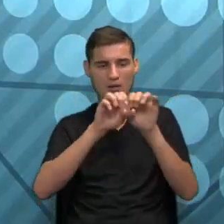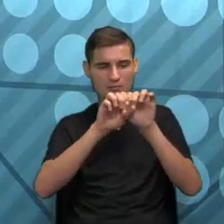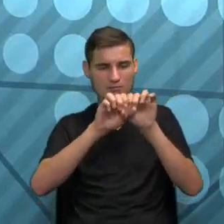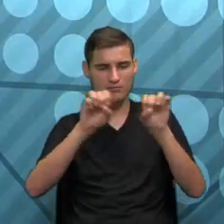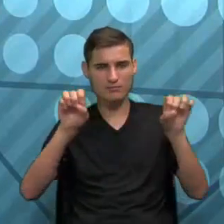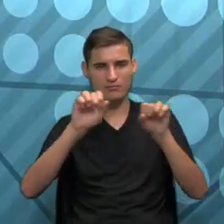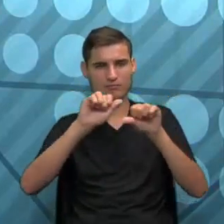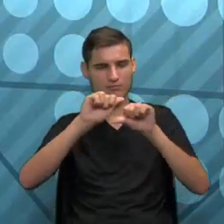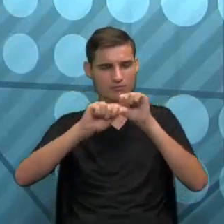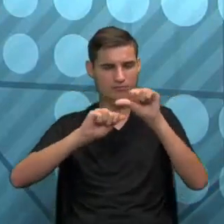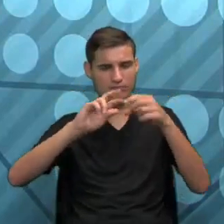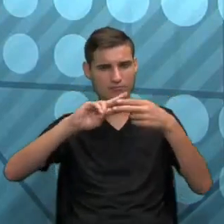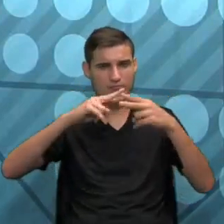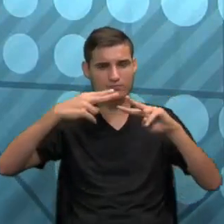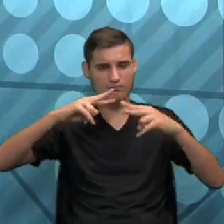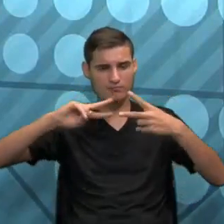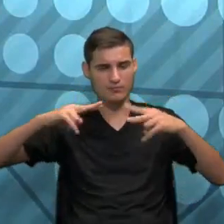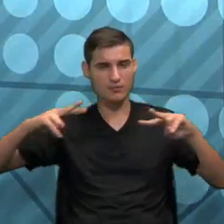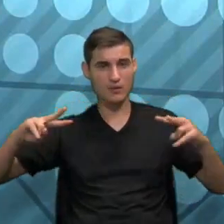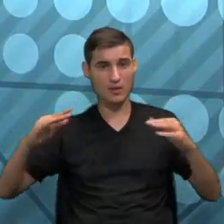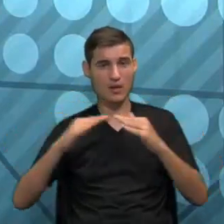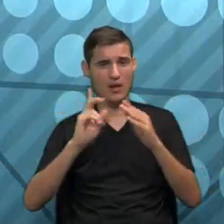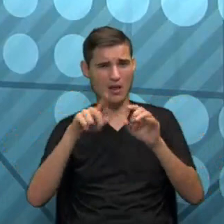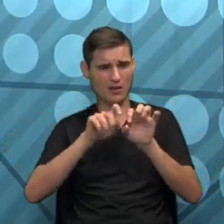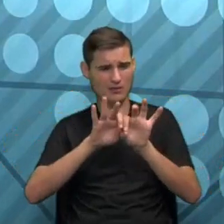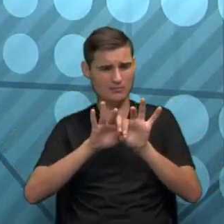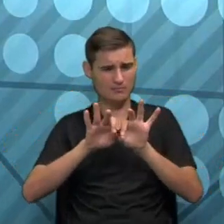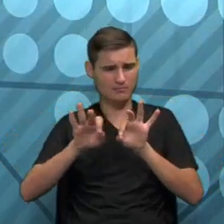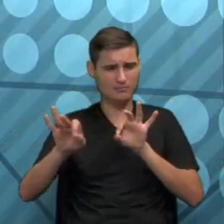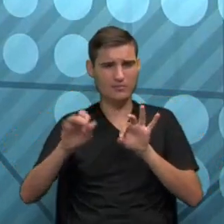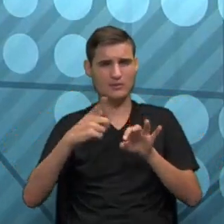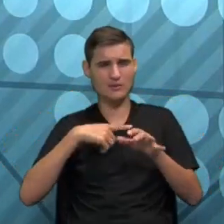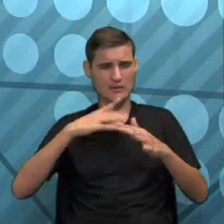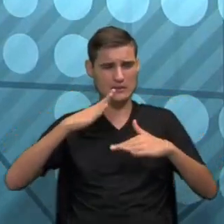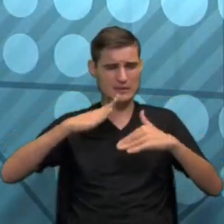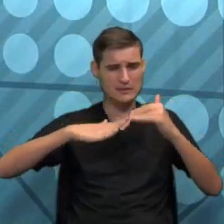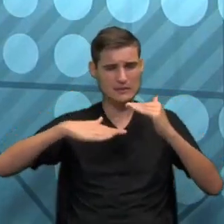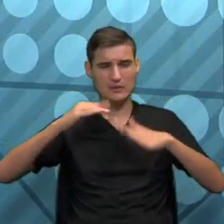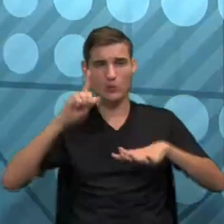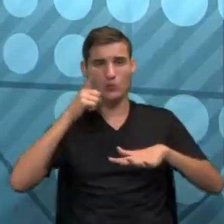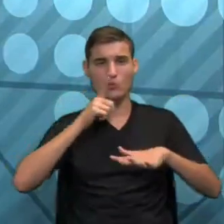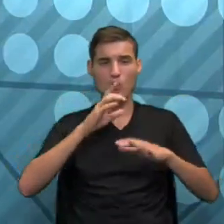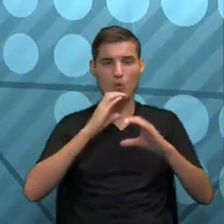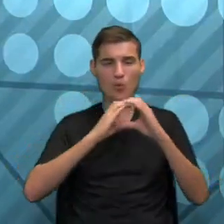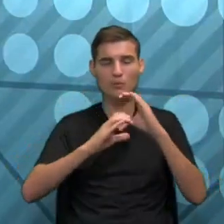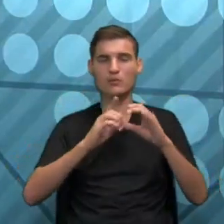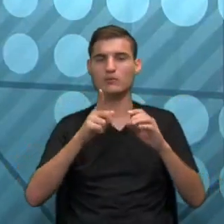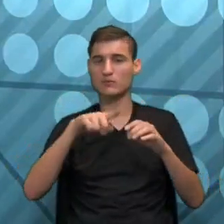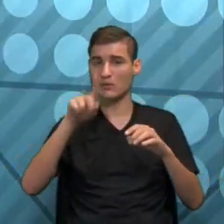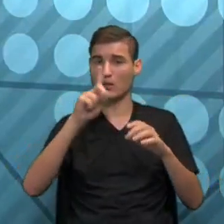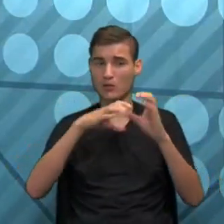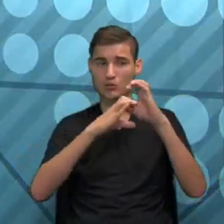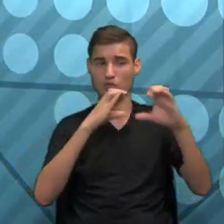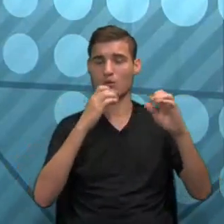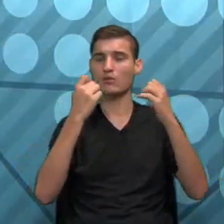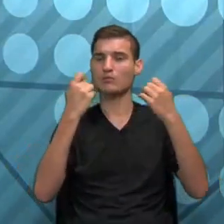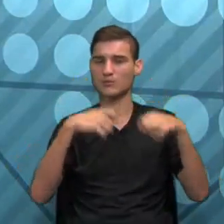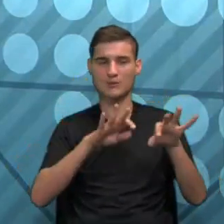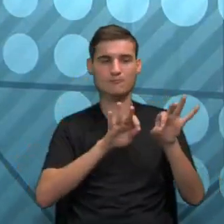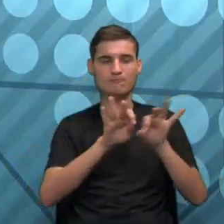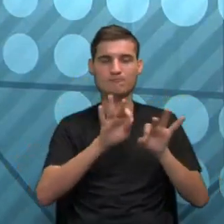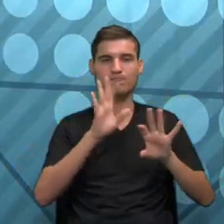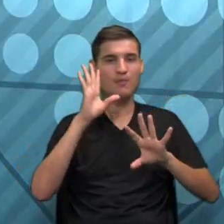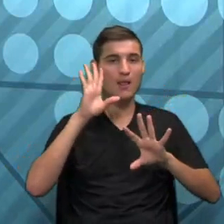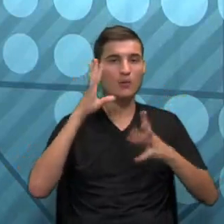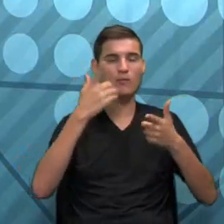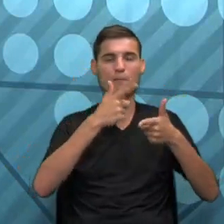par trançado muito grande e ele está atenuando bastante o meu sinal, eu tenho que fazer com que a comunicação chegue de um ponto ao outro. E esse é o nosso